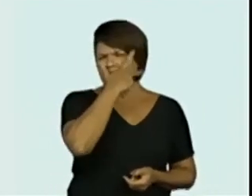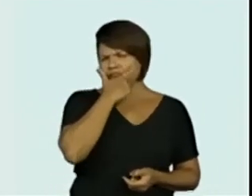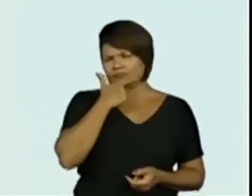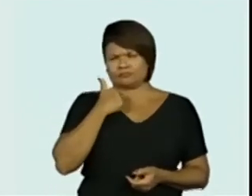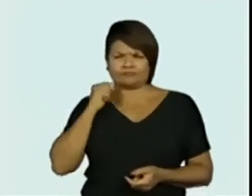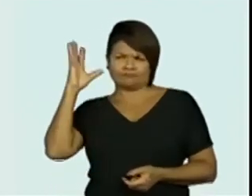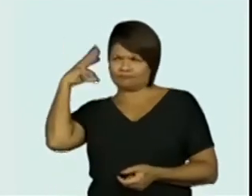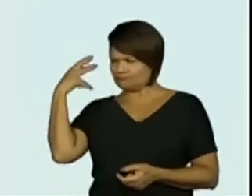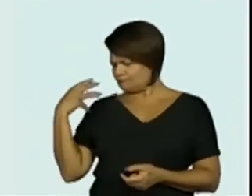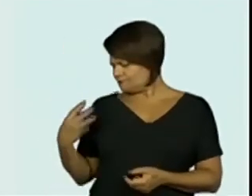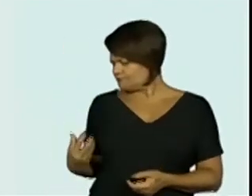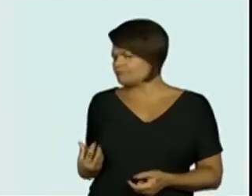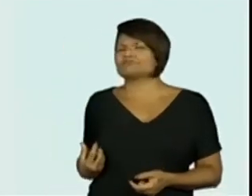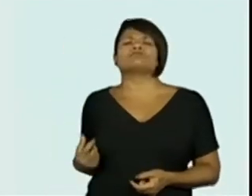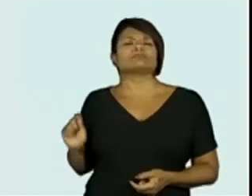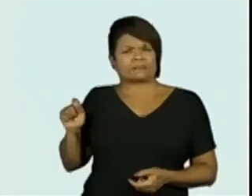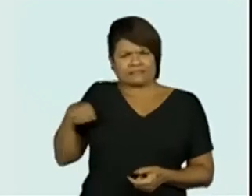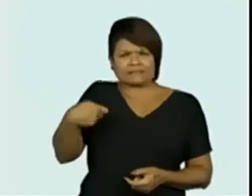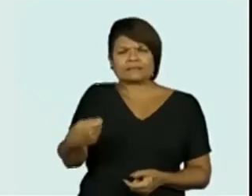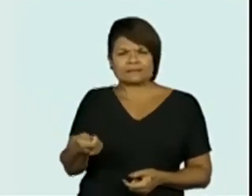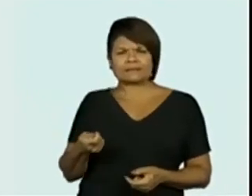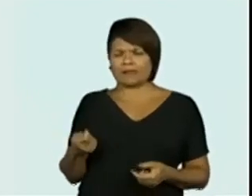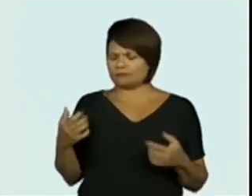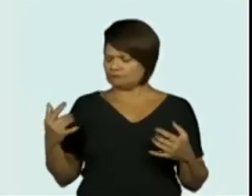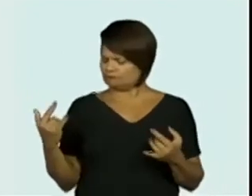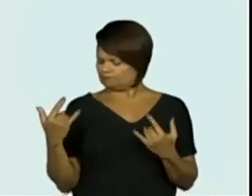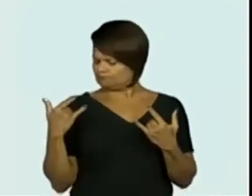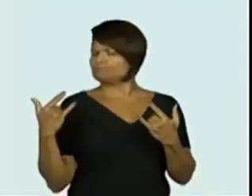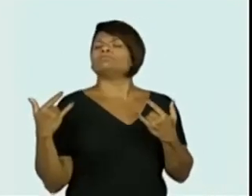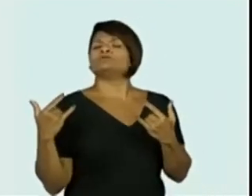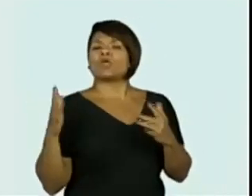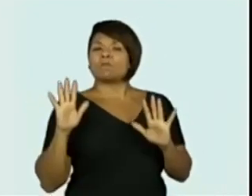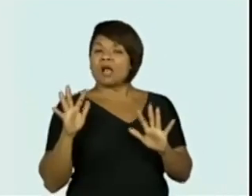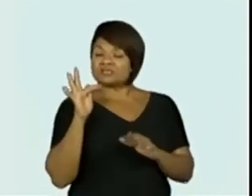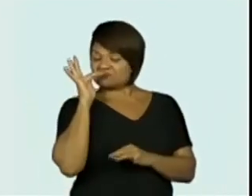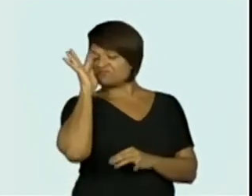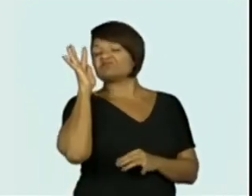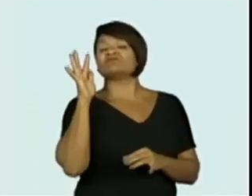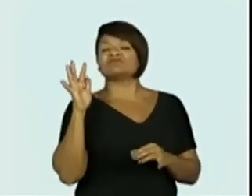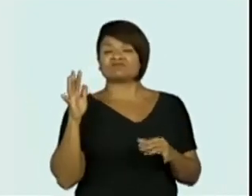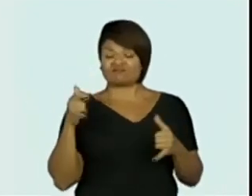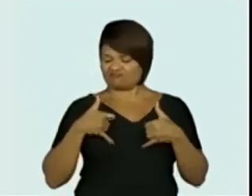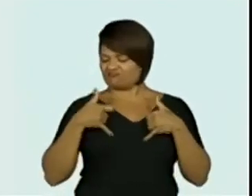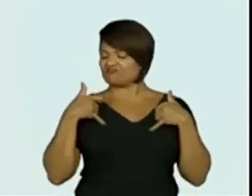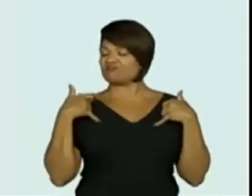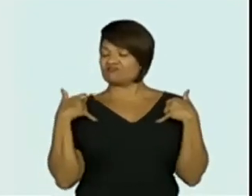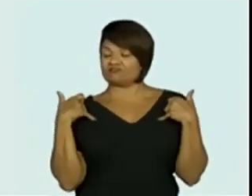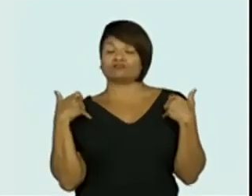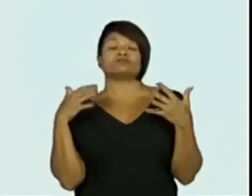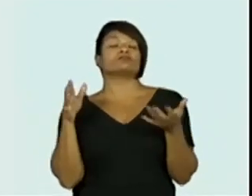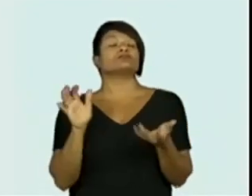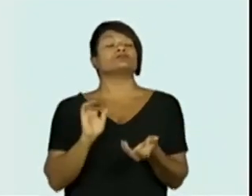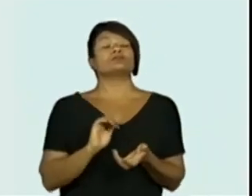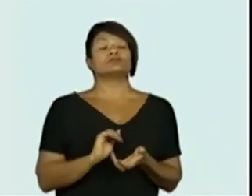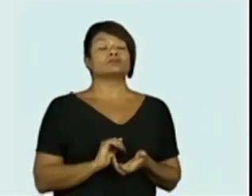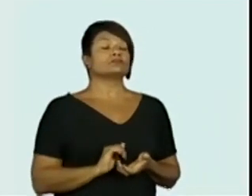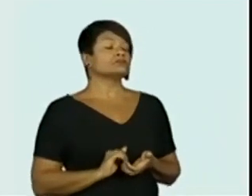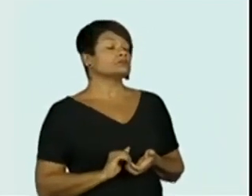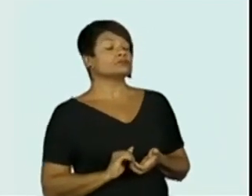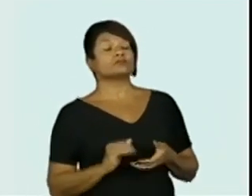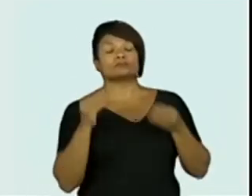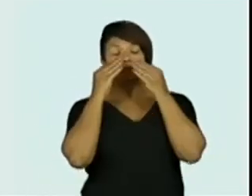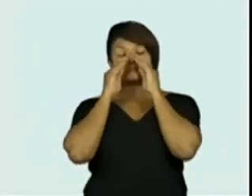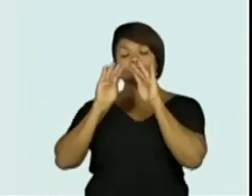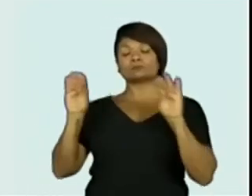muito vistosa, mas muito cheia de si e desdenhosa. Não falava com ninguém, não era amiga de